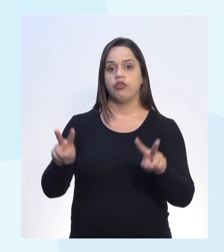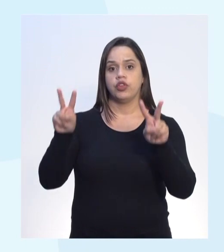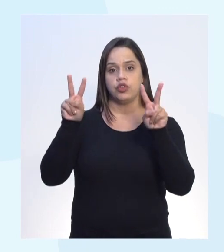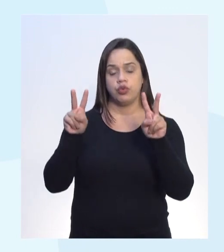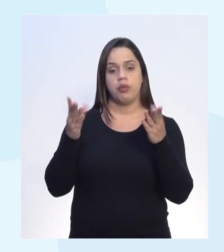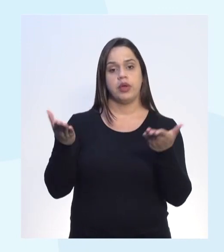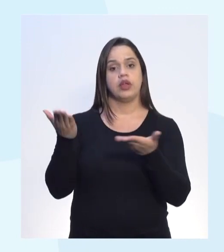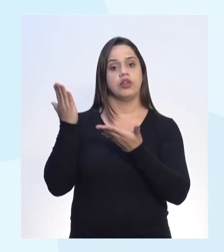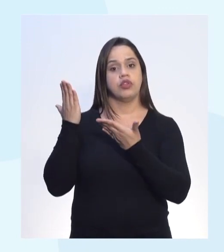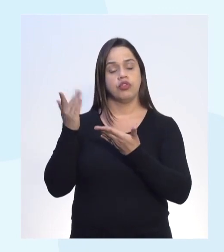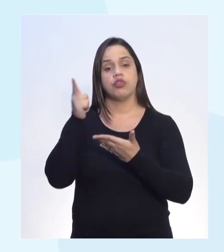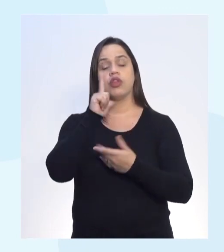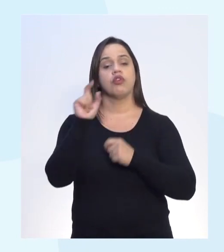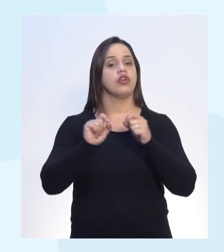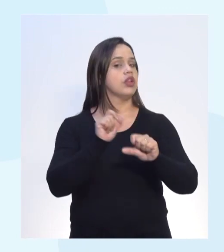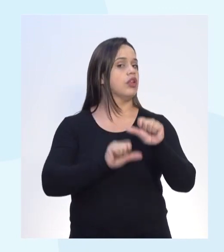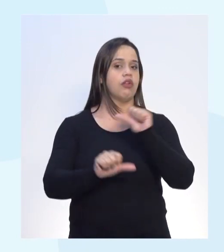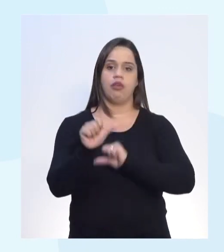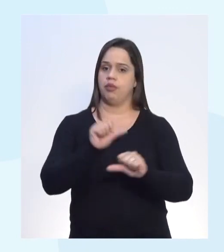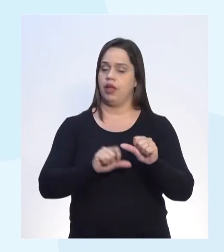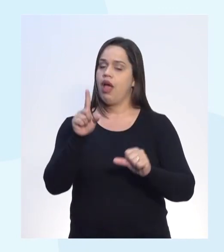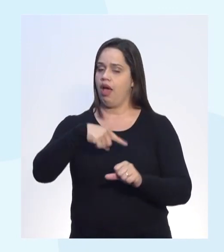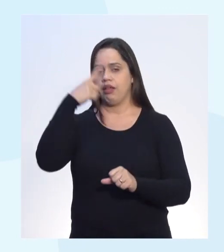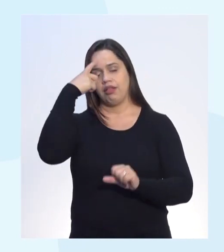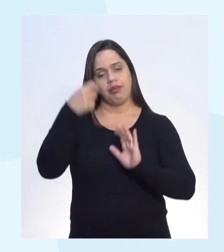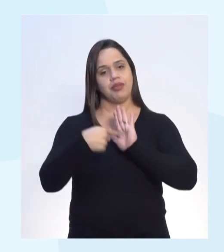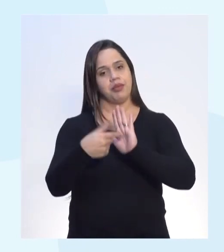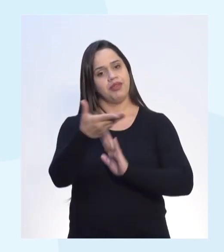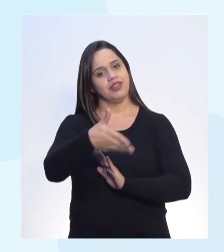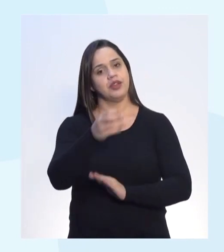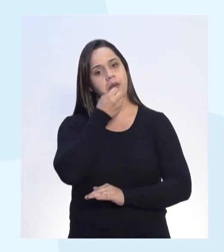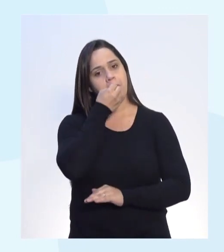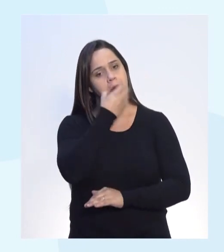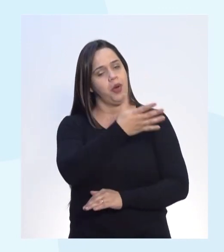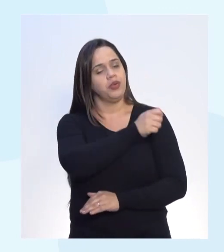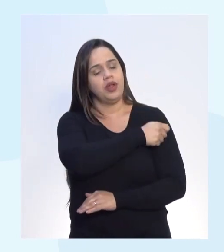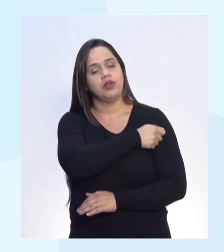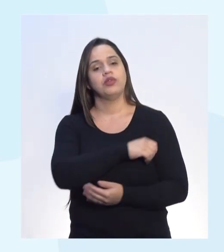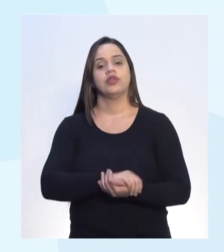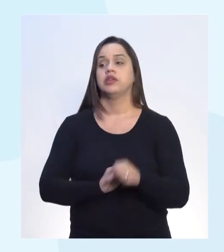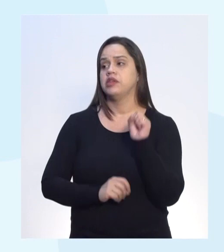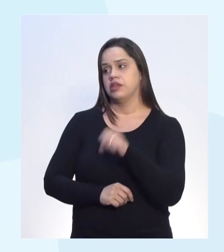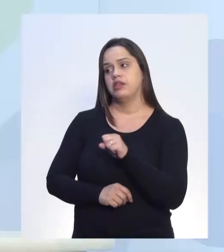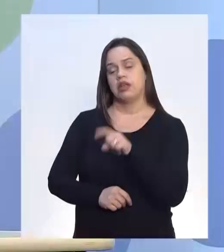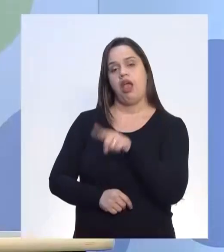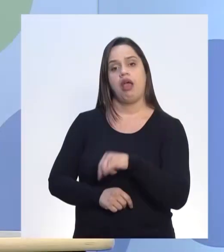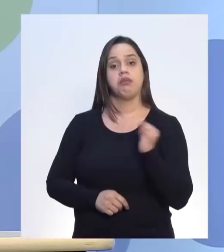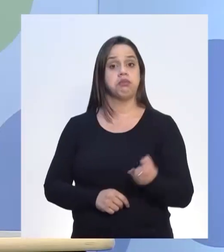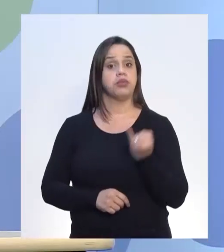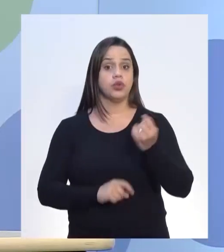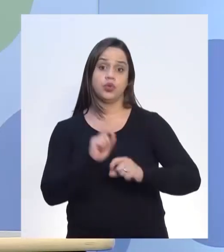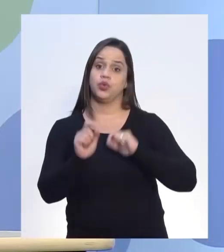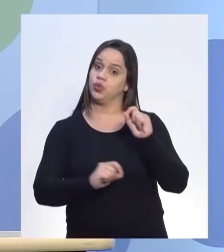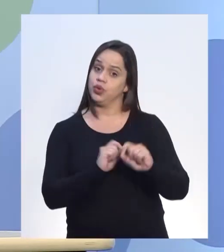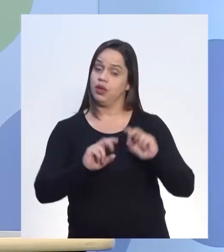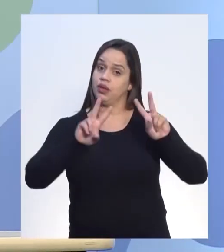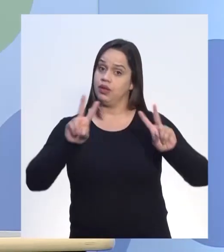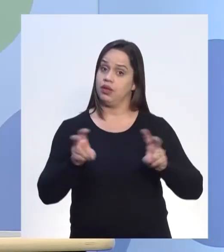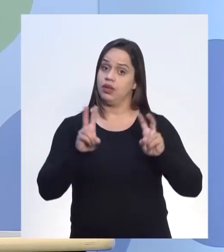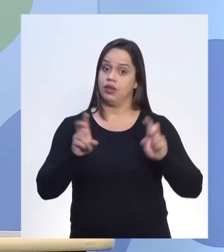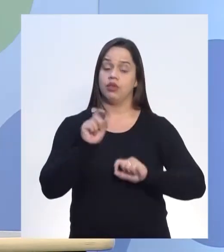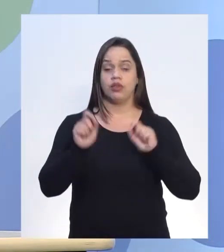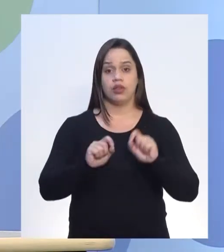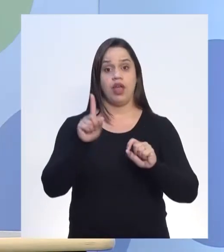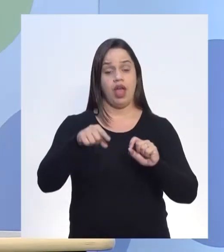que ela não vai se alterar. É essa a ideia, viu, Jonas? O pessoal foi bem. Sim, sim. É importante, né, essa questão aí, que